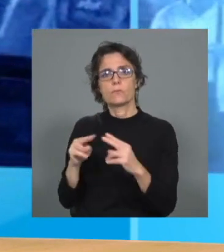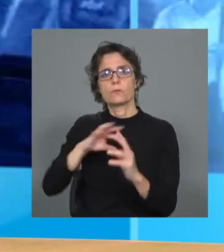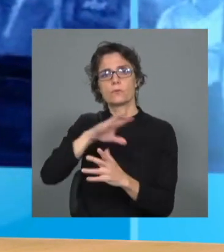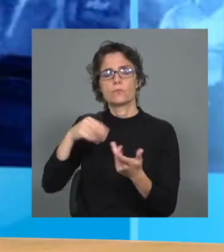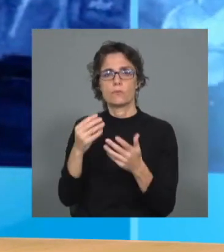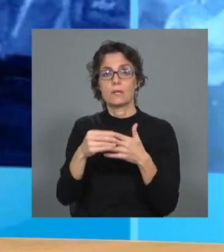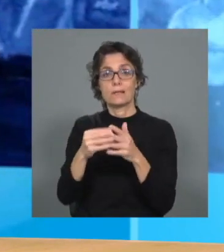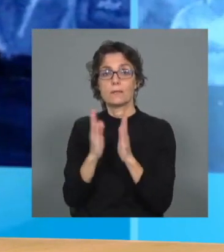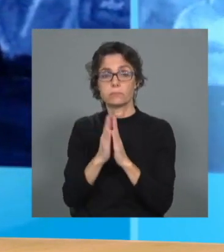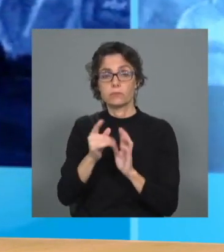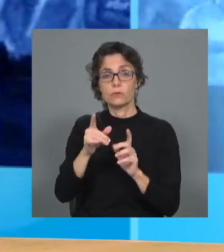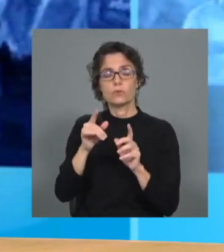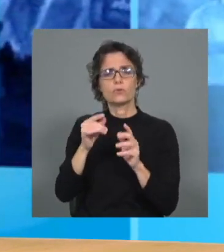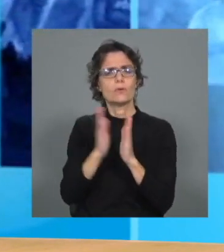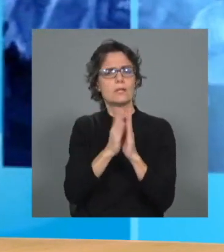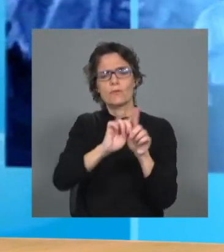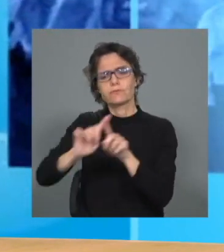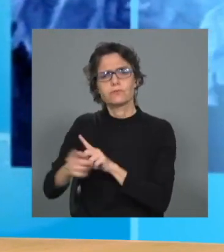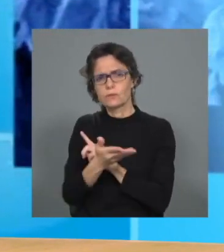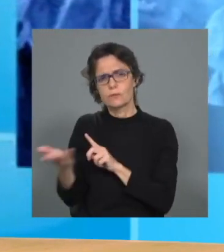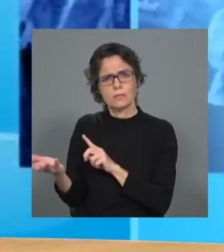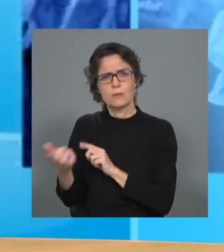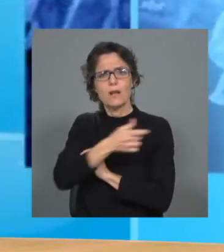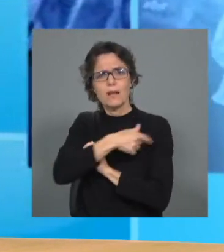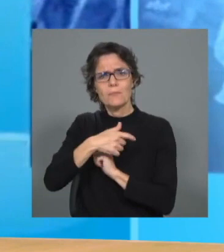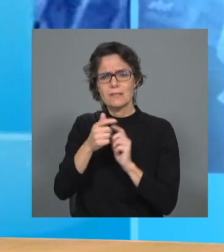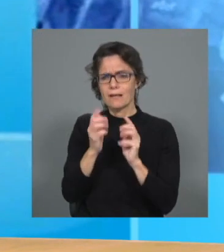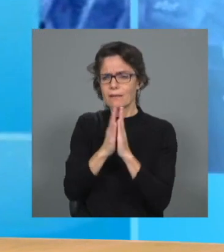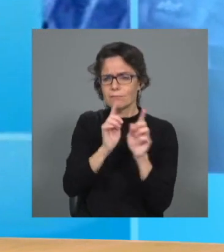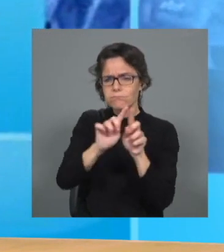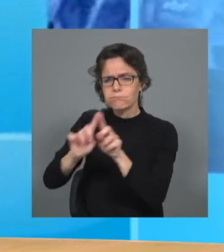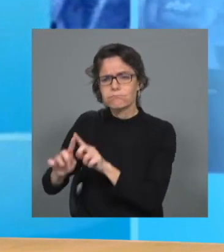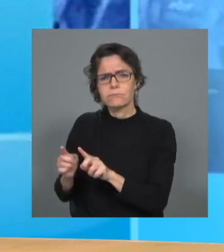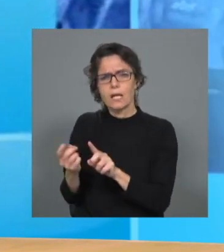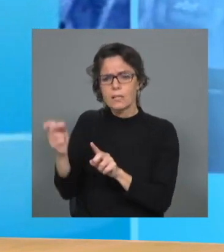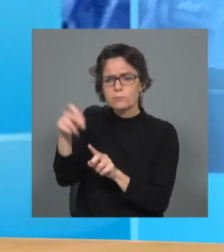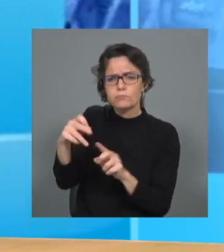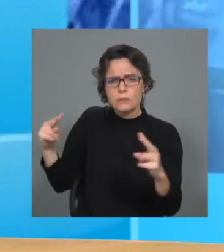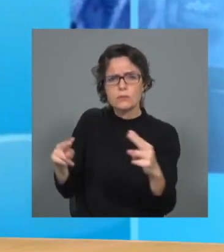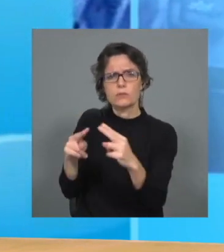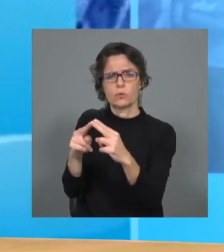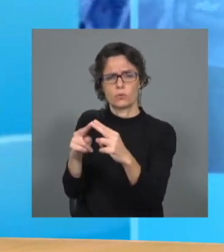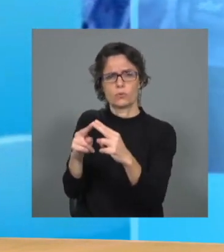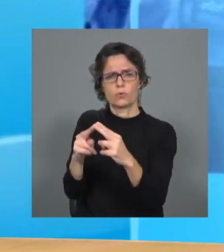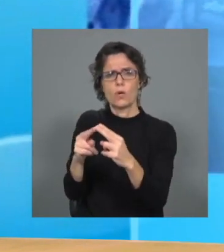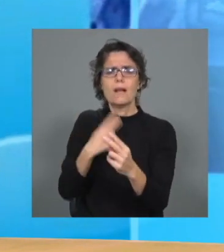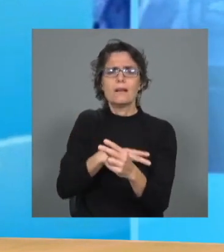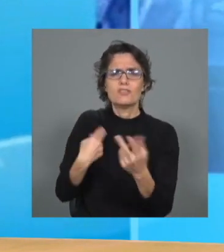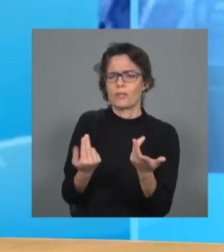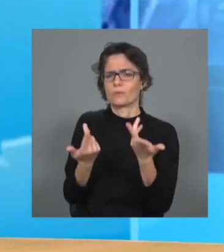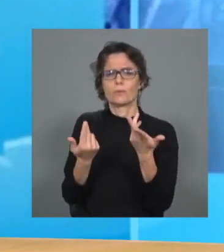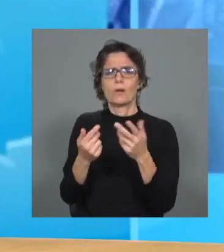tradicionais. Portanto, um grande número de representantes das mais diversas religiões do mundo, não só cristãos e muçulmanos, mas das mais